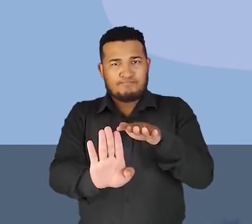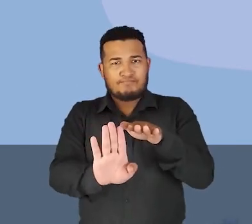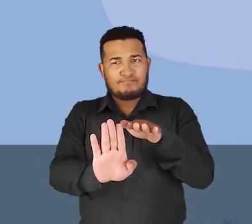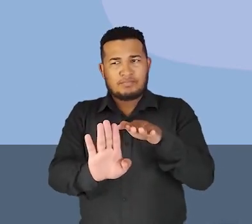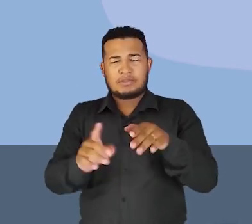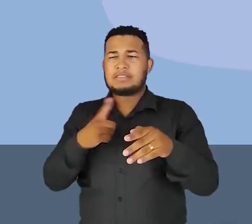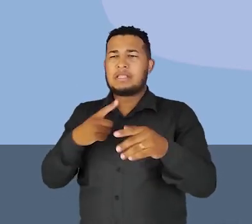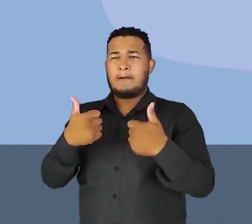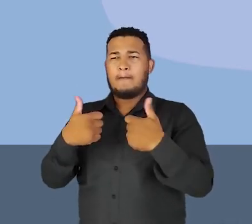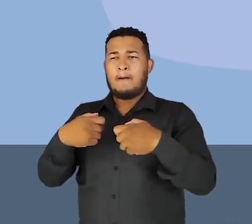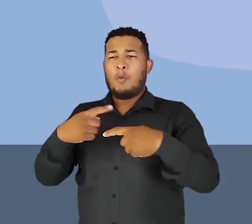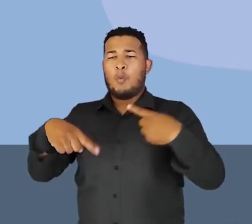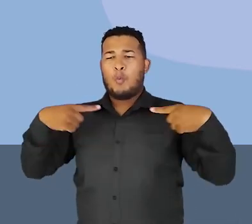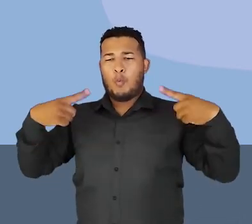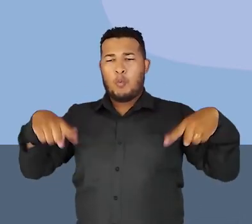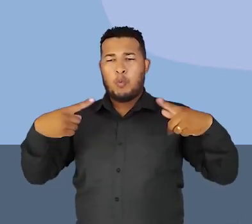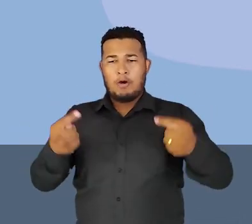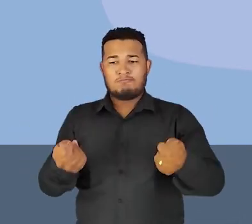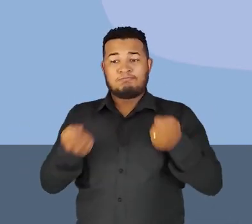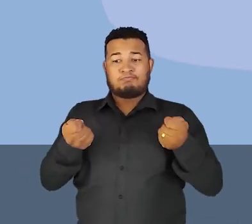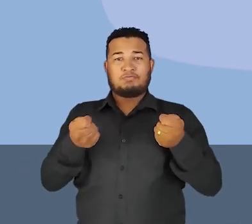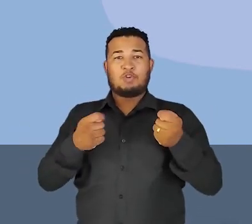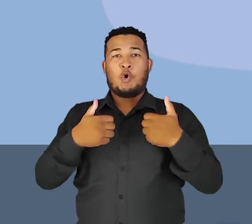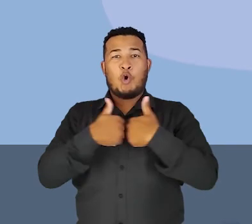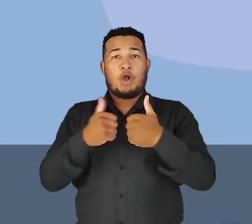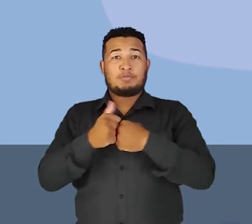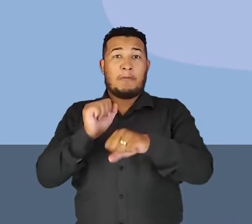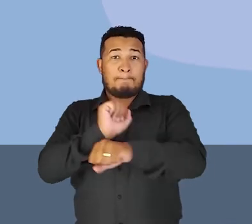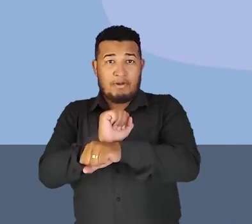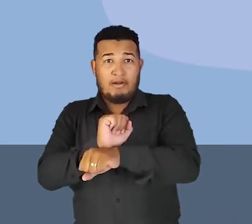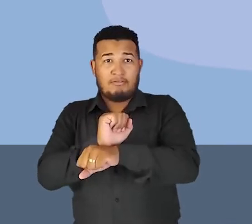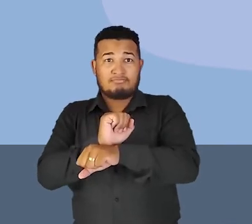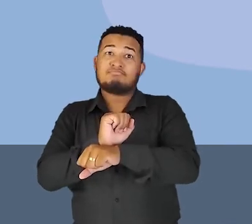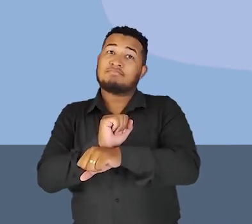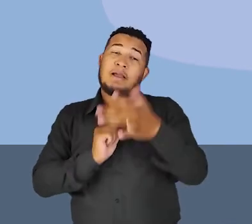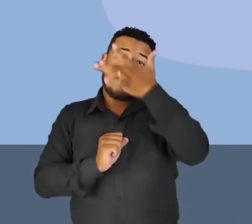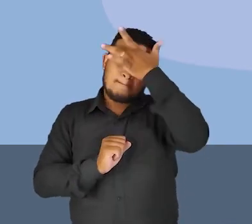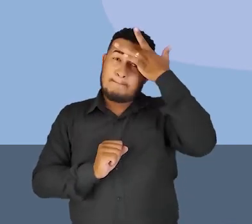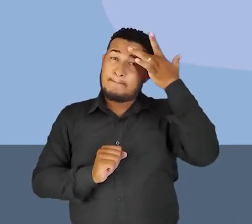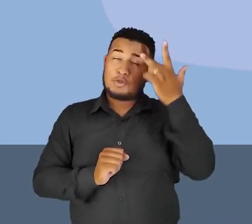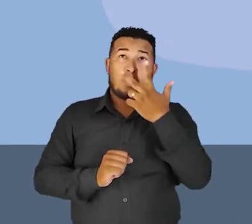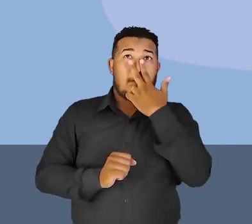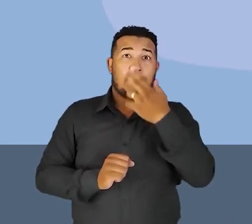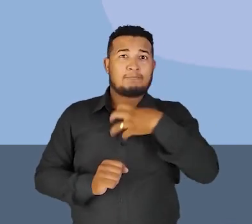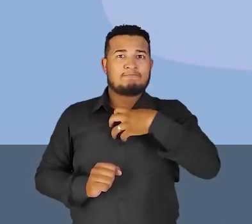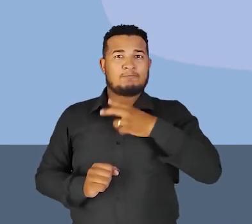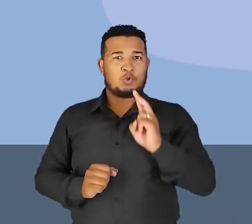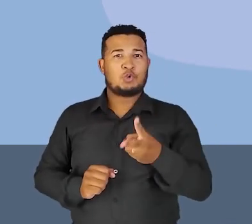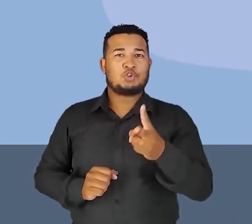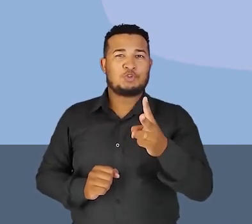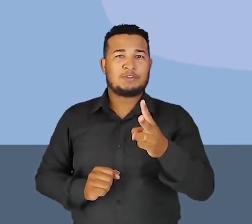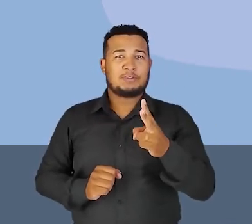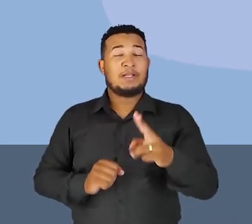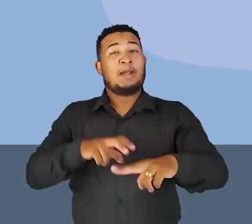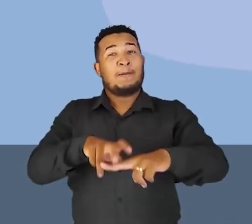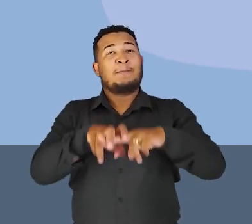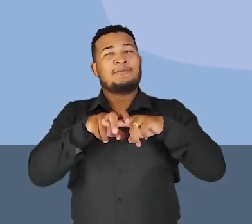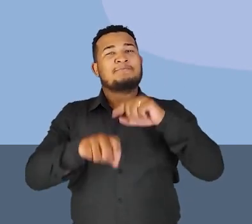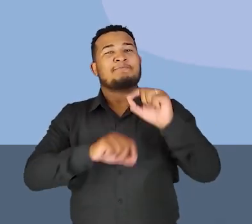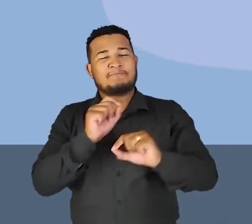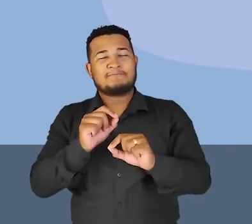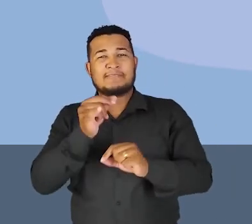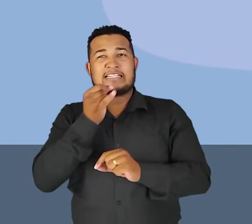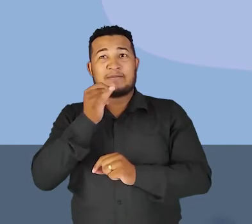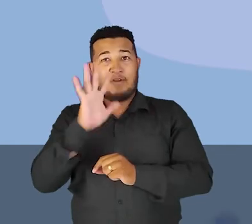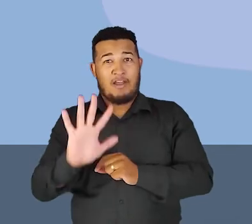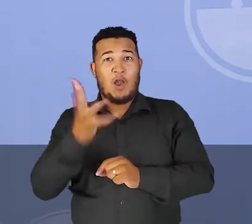vai parar, porque a força mudará as características do movimento, a pessoa vai continuar. É por isso que quando